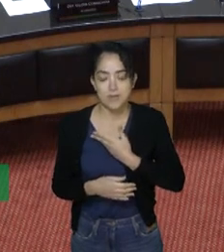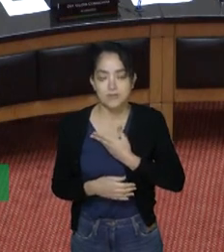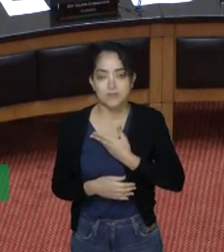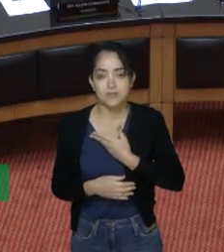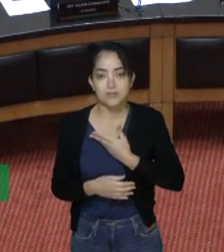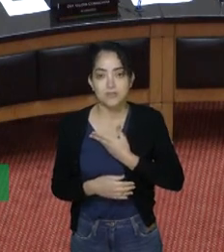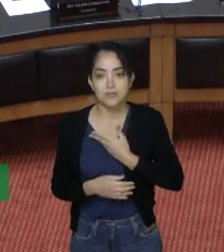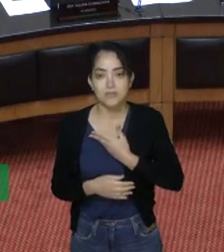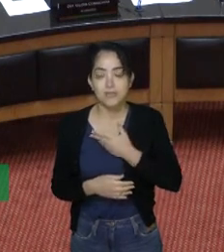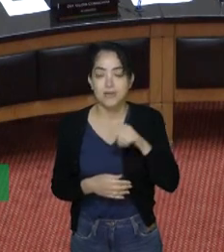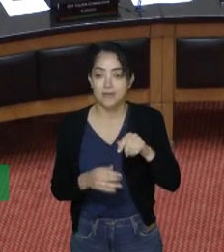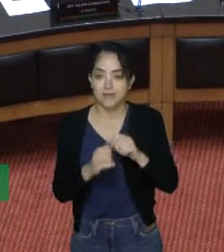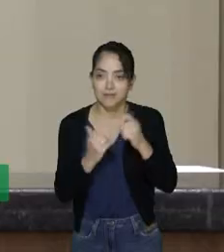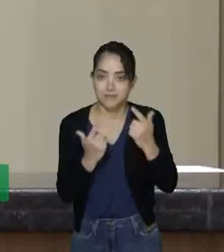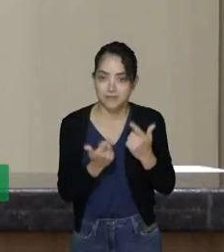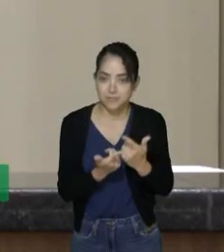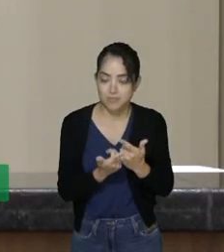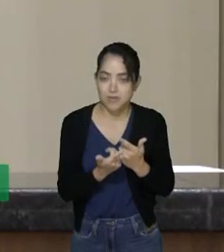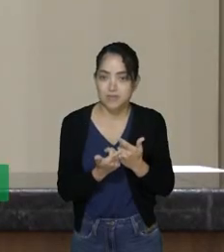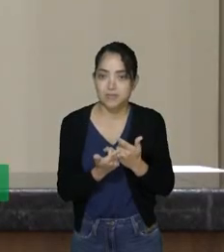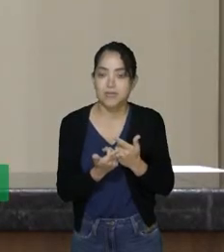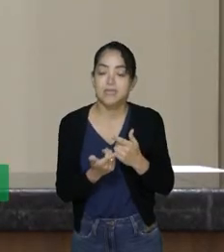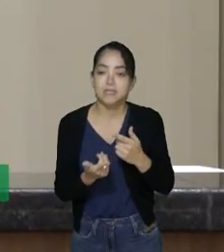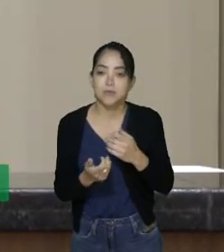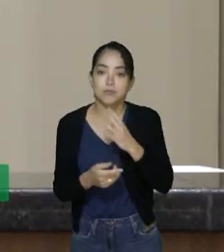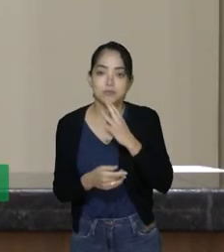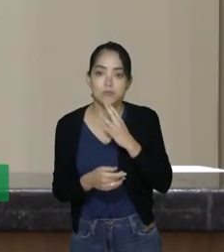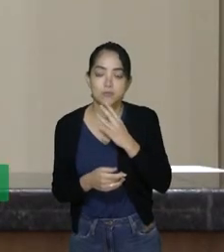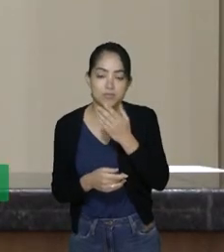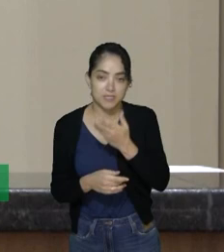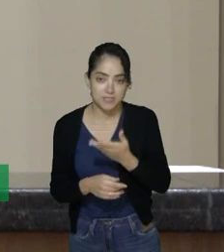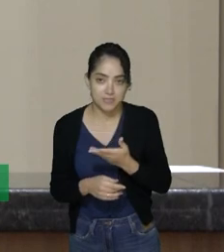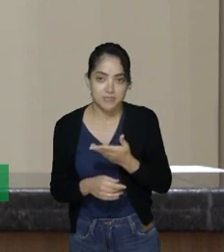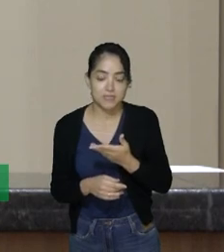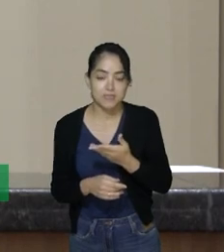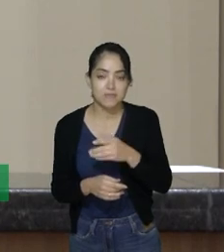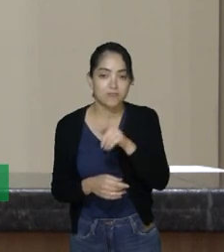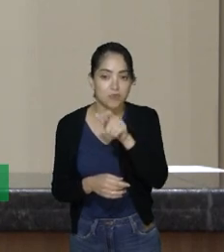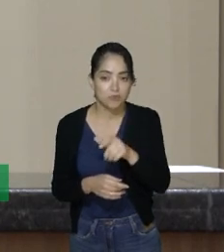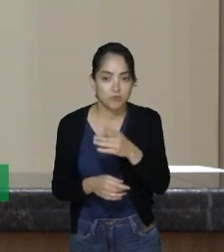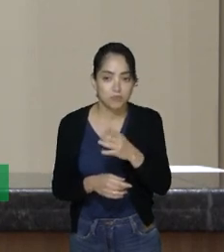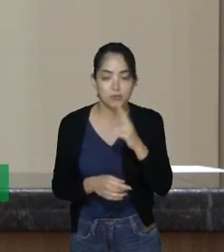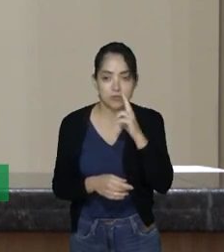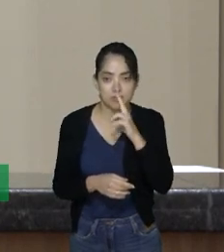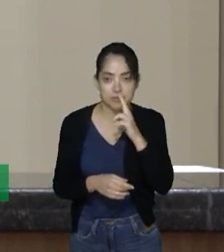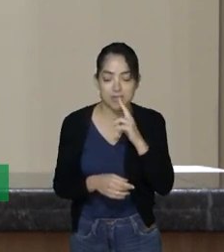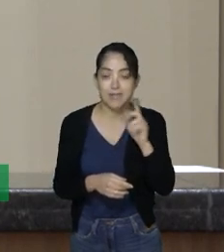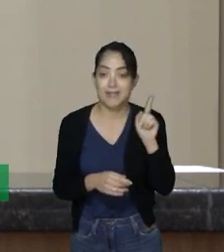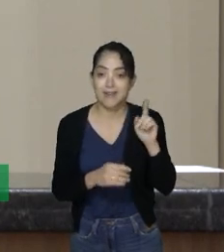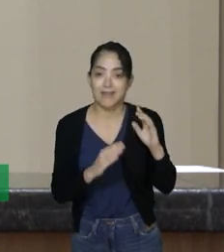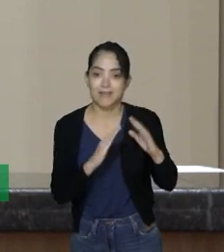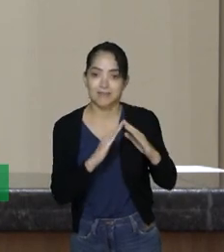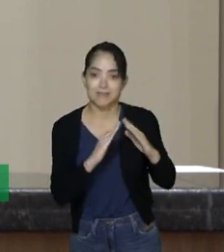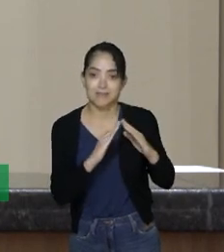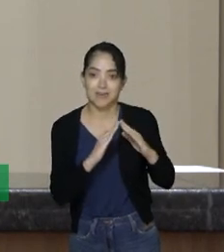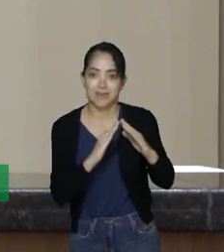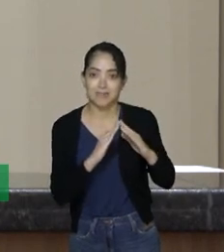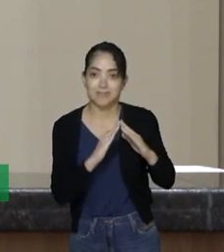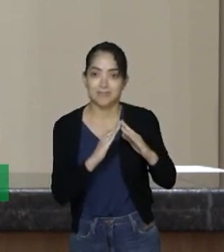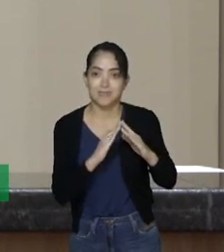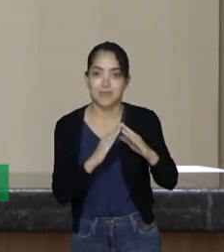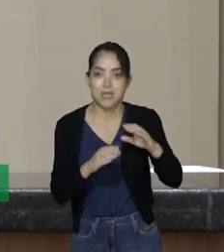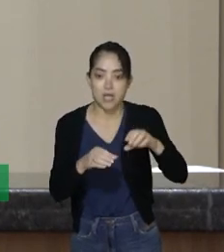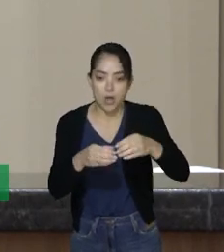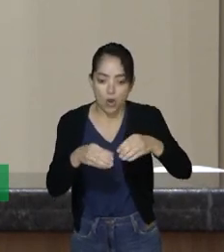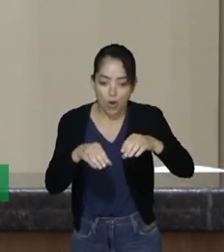da Assembleia. Eu, depois que conheci o deputado Nazareno, lá em casa nós não compramos mais ovos e